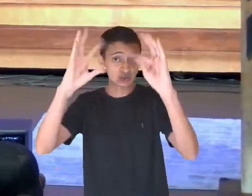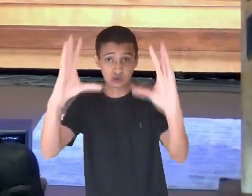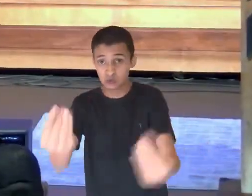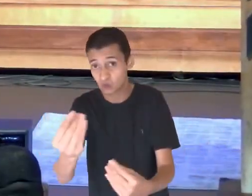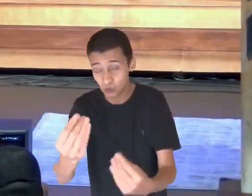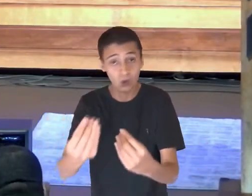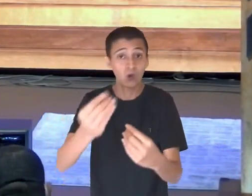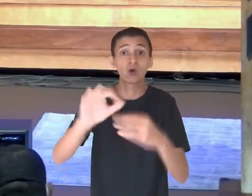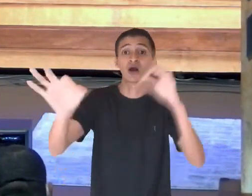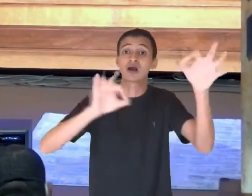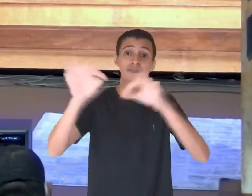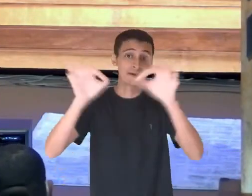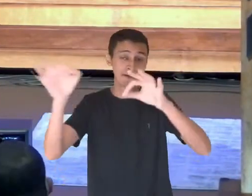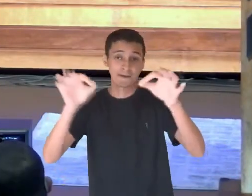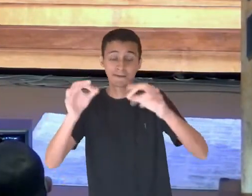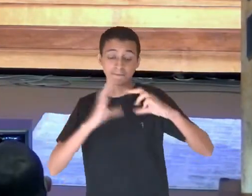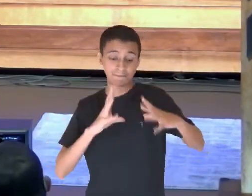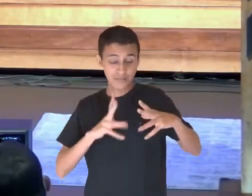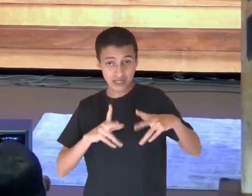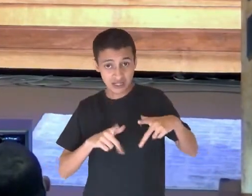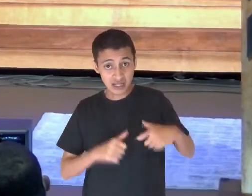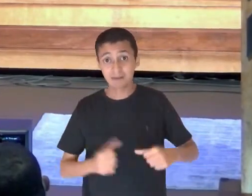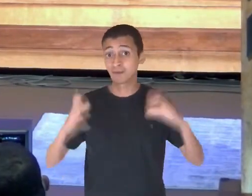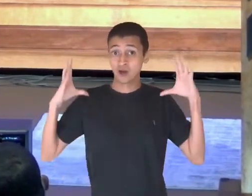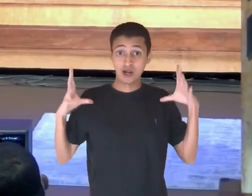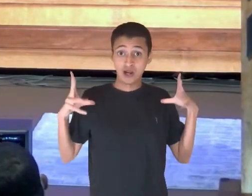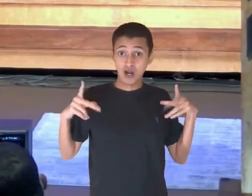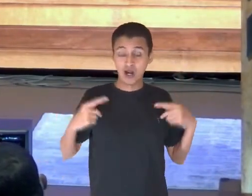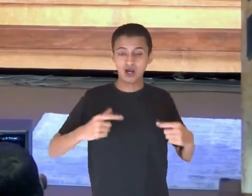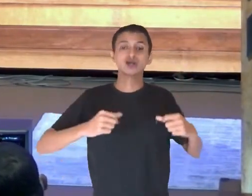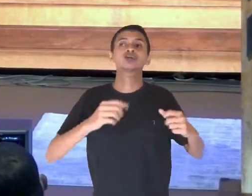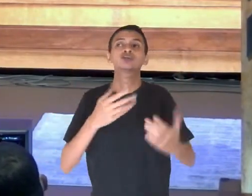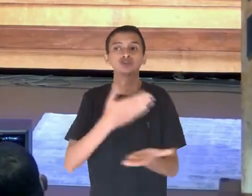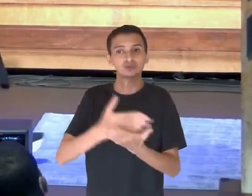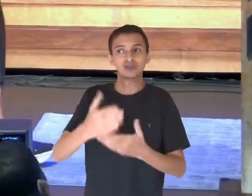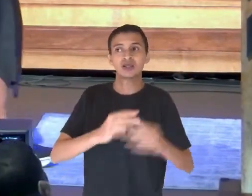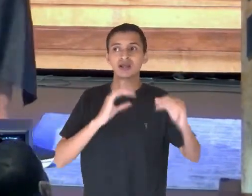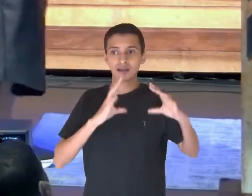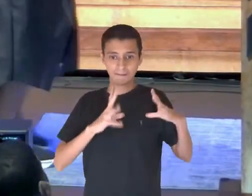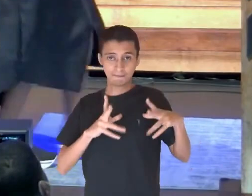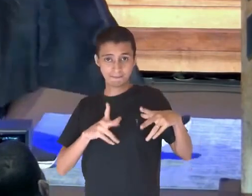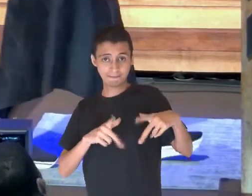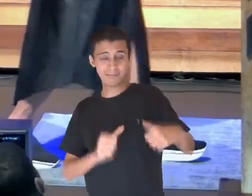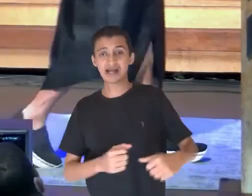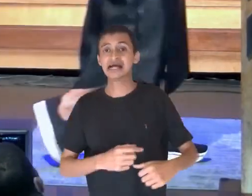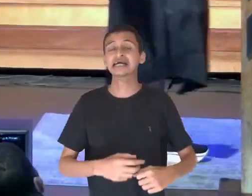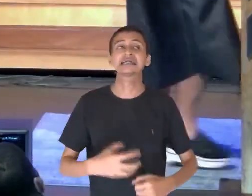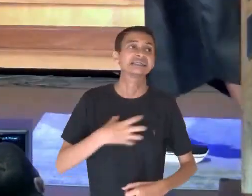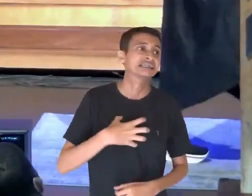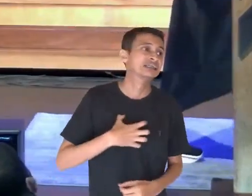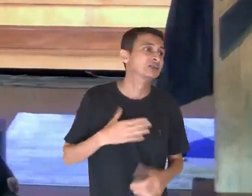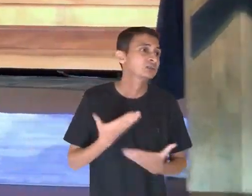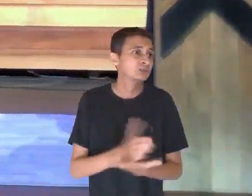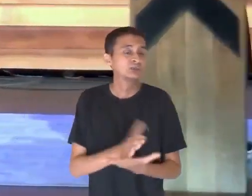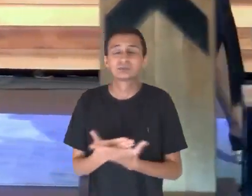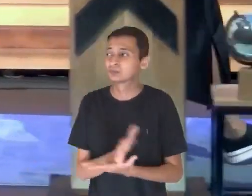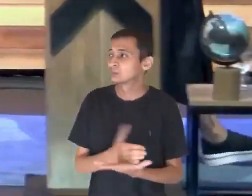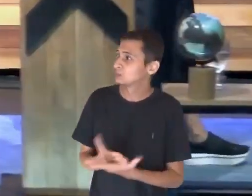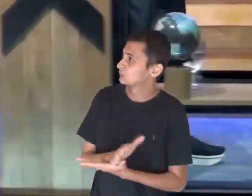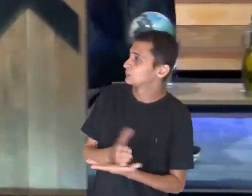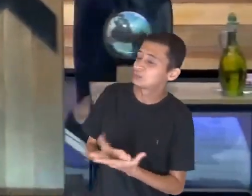em caixa. Os anjos começam a limpar tudo. Aí você começa a ficar desconfortável, já não fica